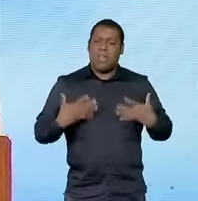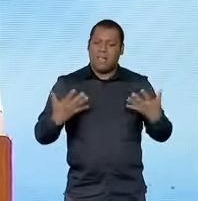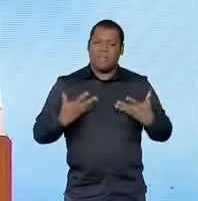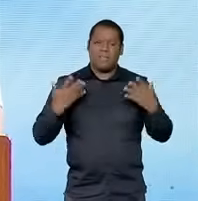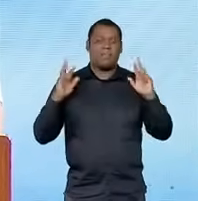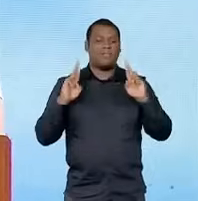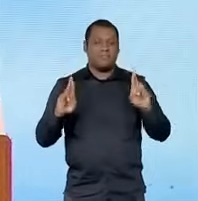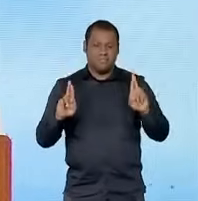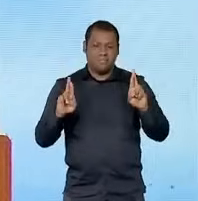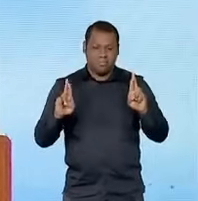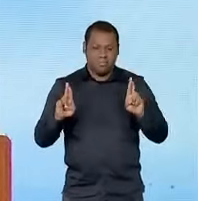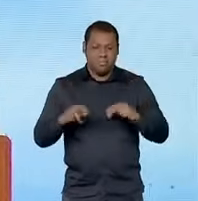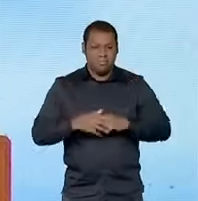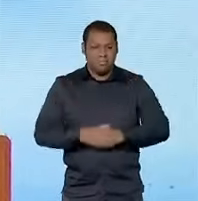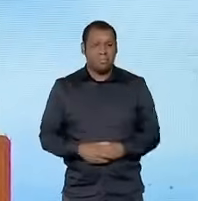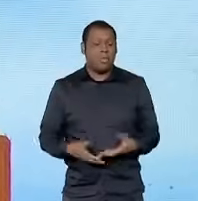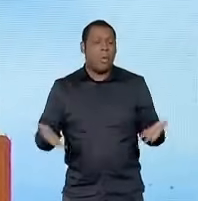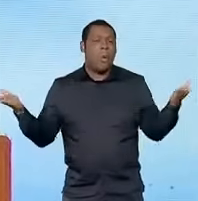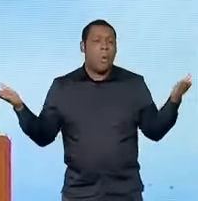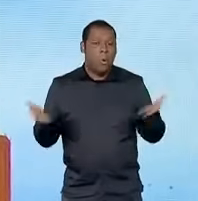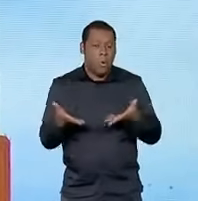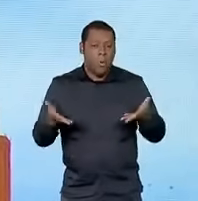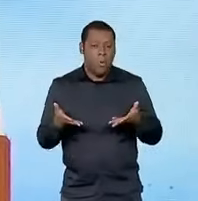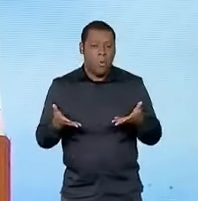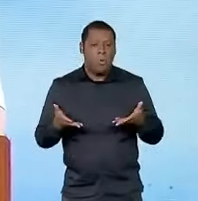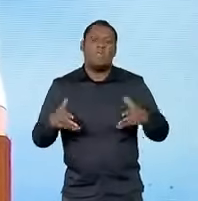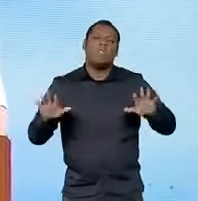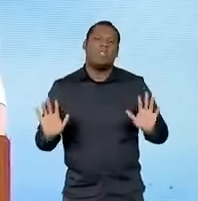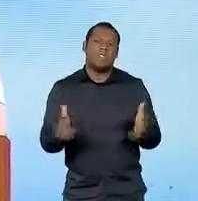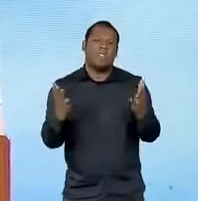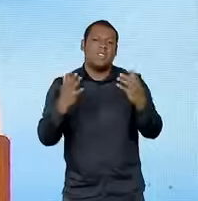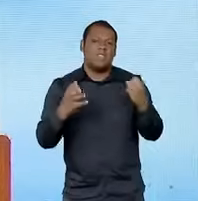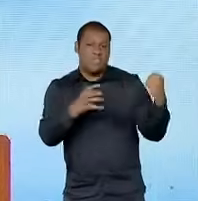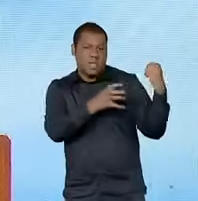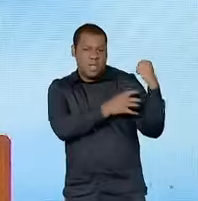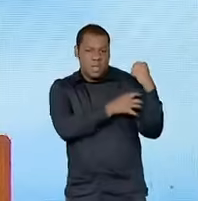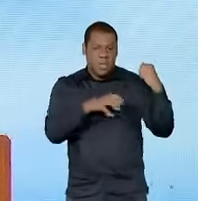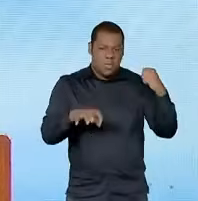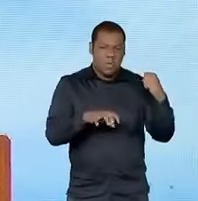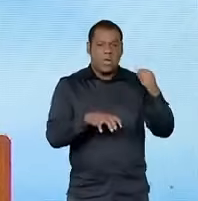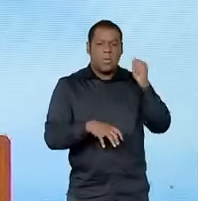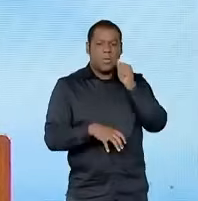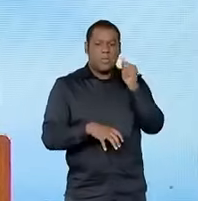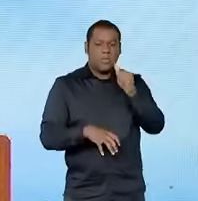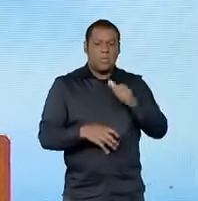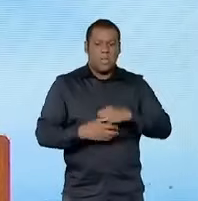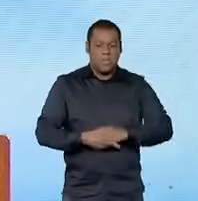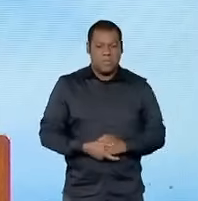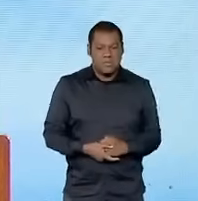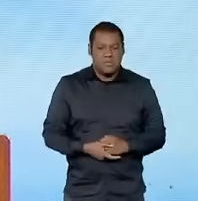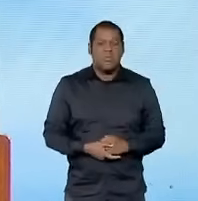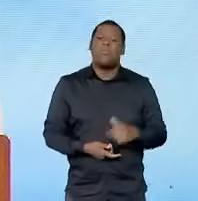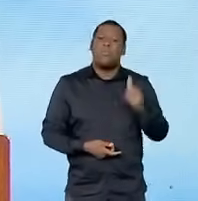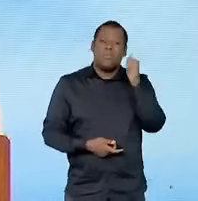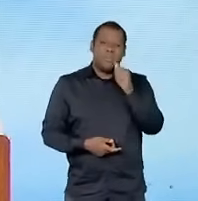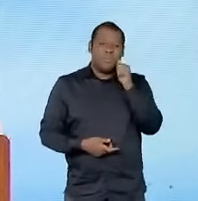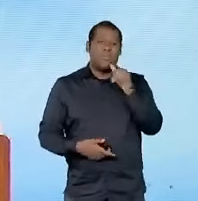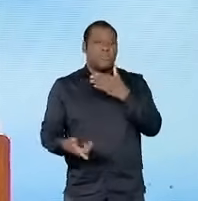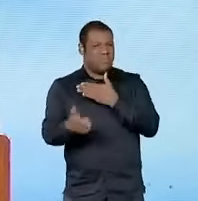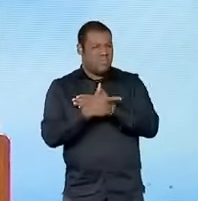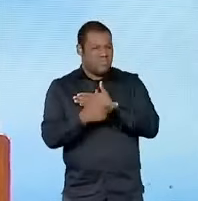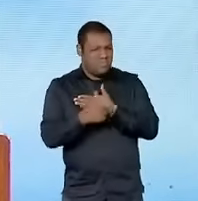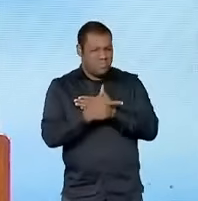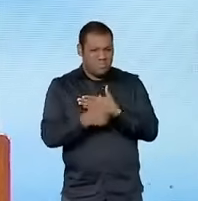esperança. Esse momento empodera a nós mulheres, em que temos tarefas